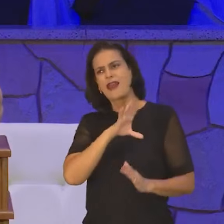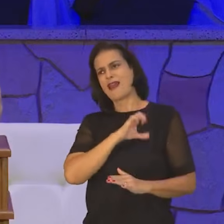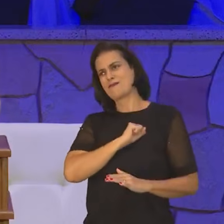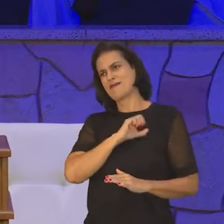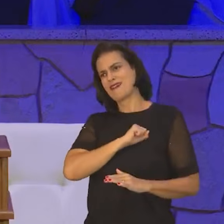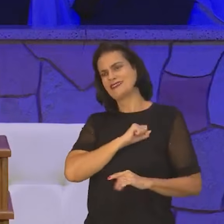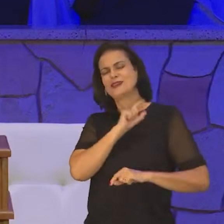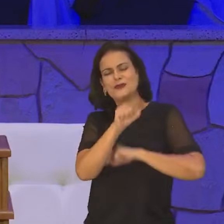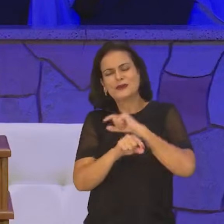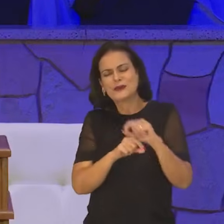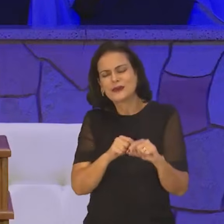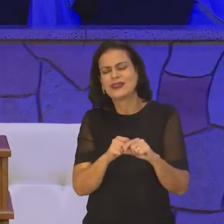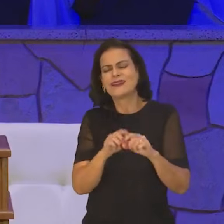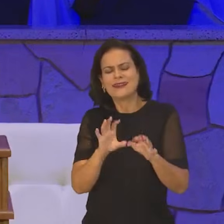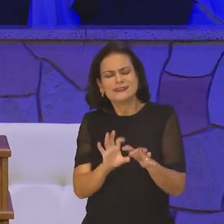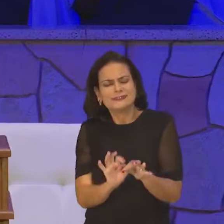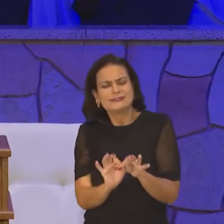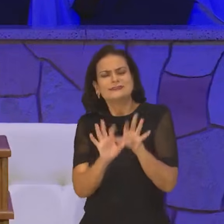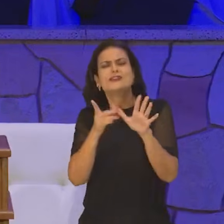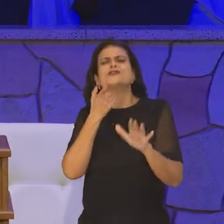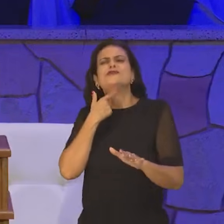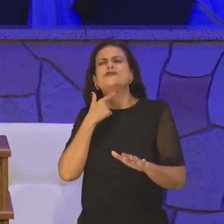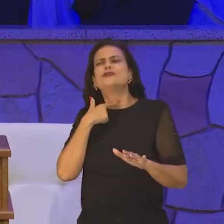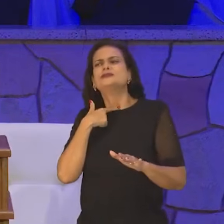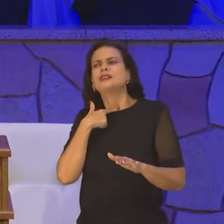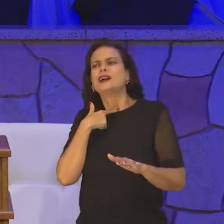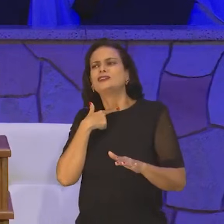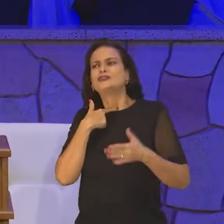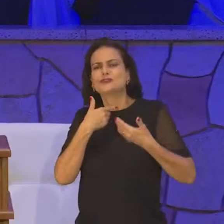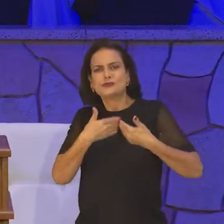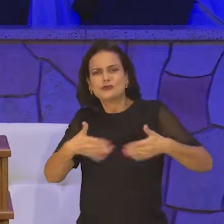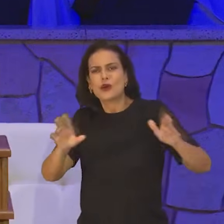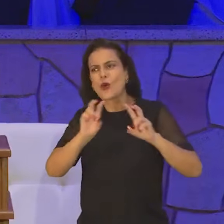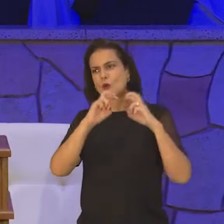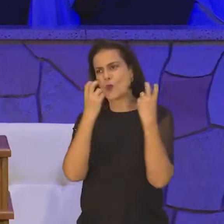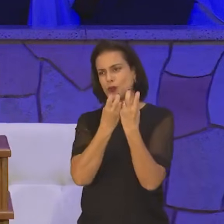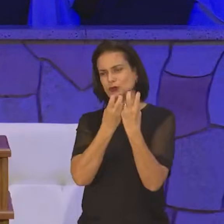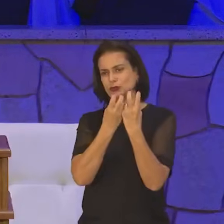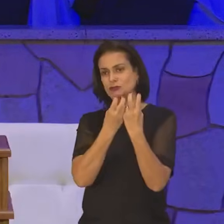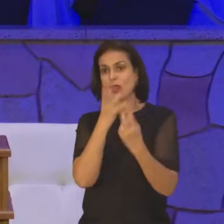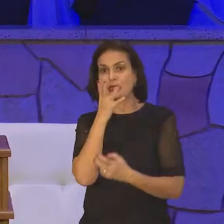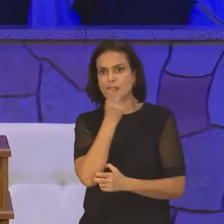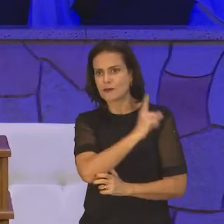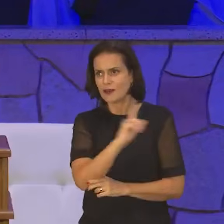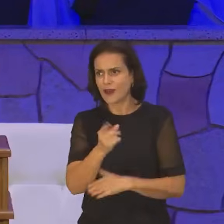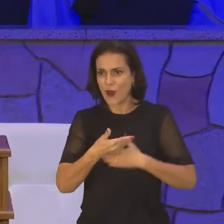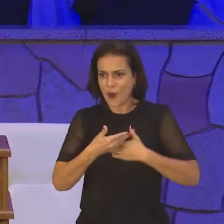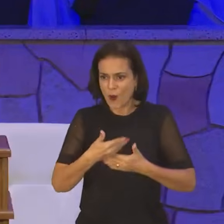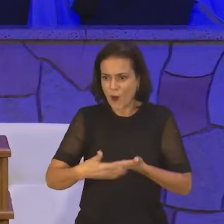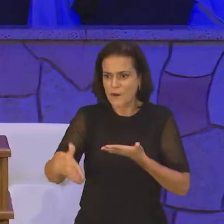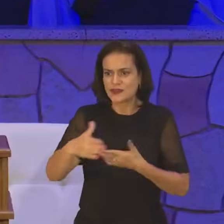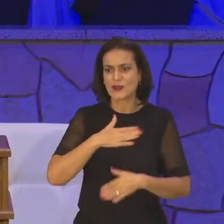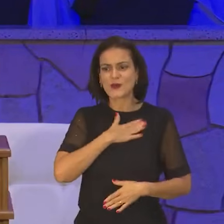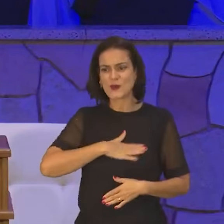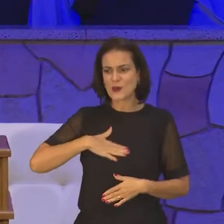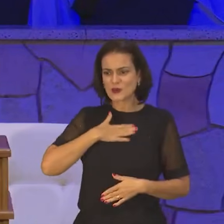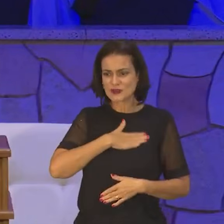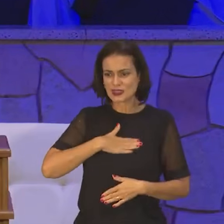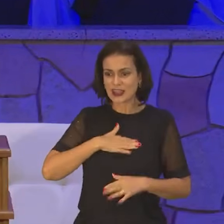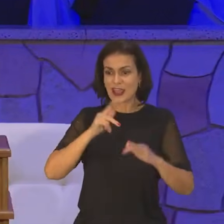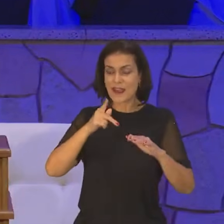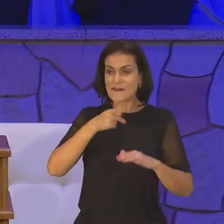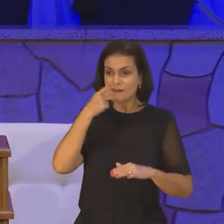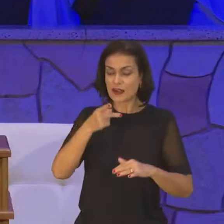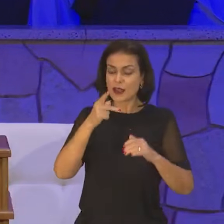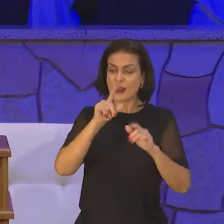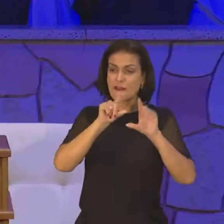pela disponibilidade de abrir o púlpito para nós. Sem demoras, vamos começar. Eu gostaria de falar